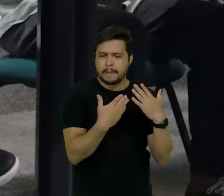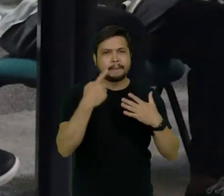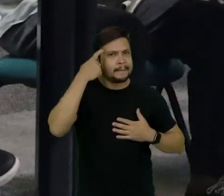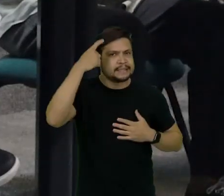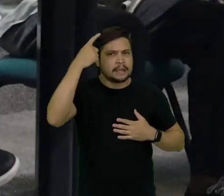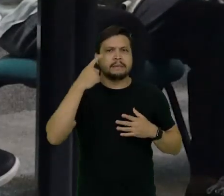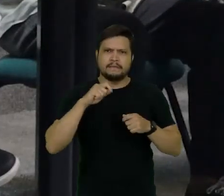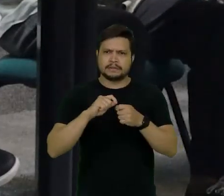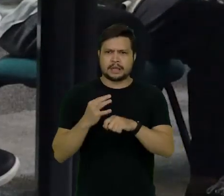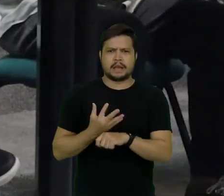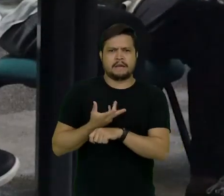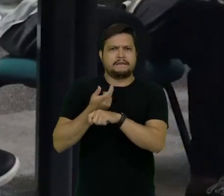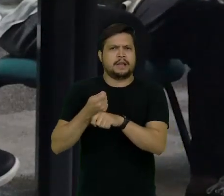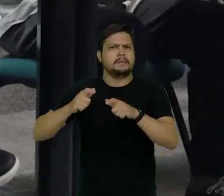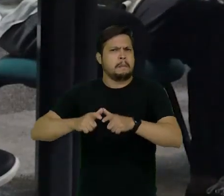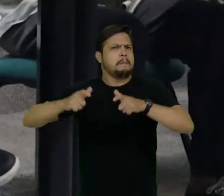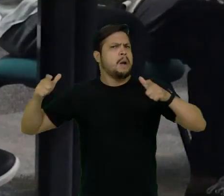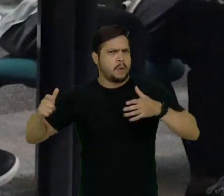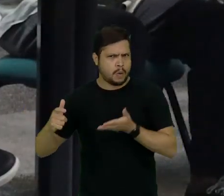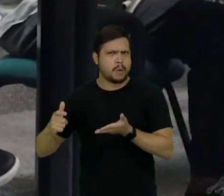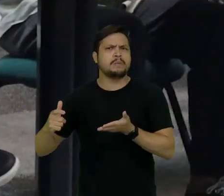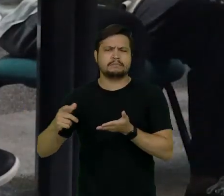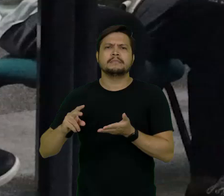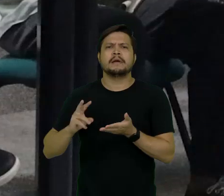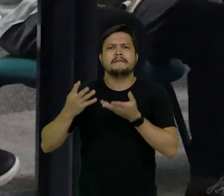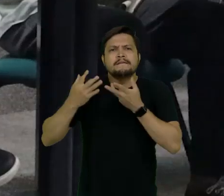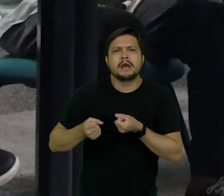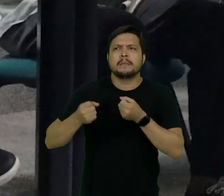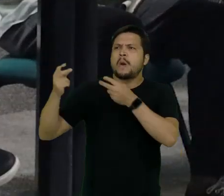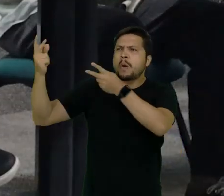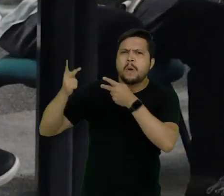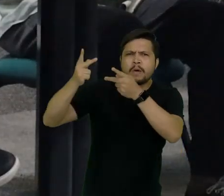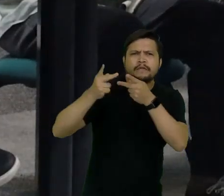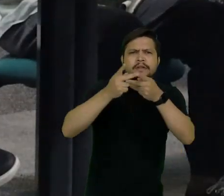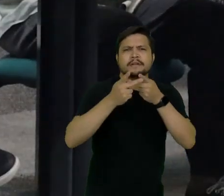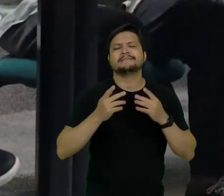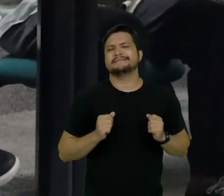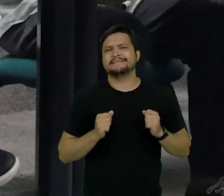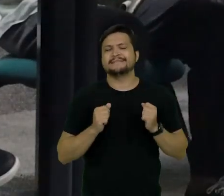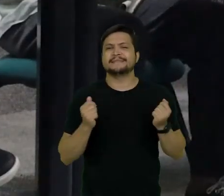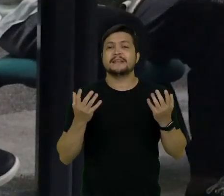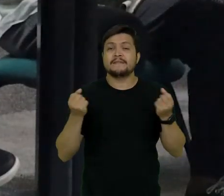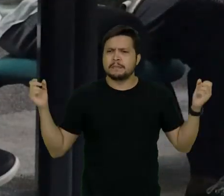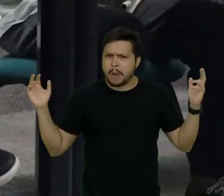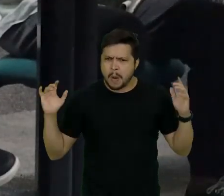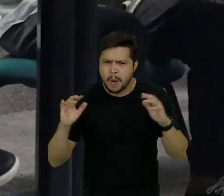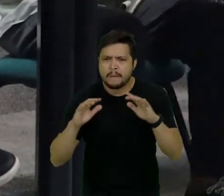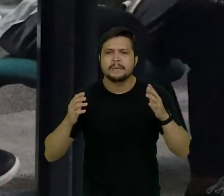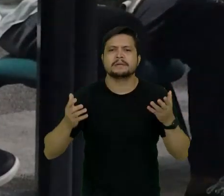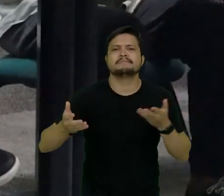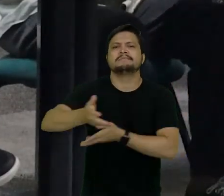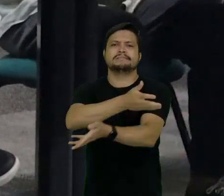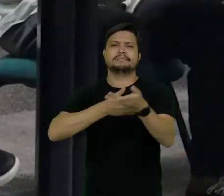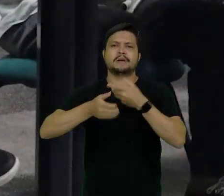uma comemoração, vamos chamar todo mundo, vamos juntar e vamos comemorar, porque essa atuação